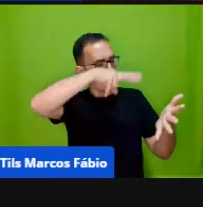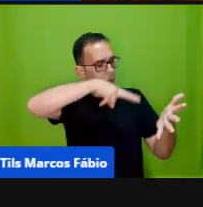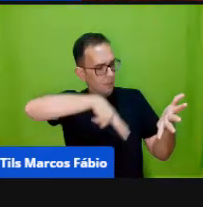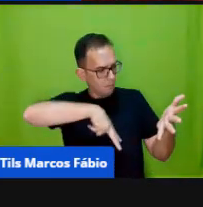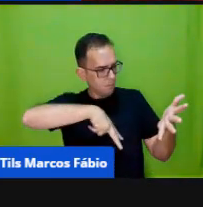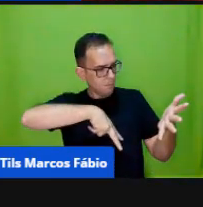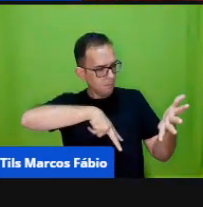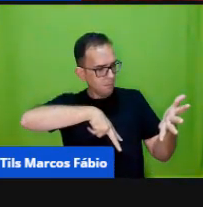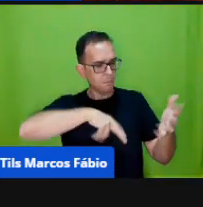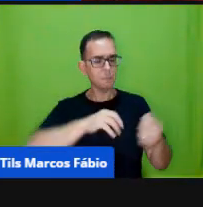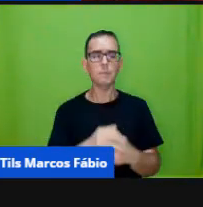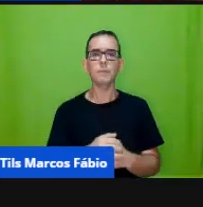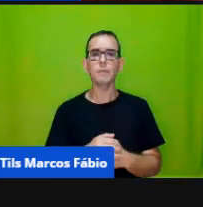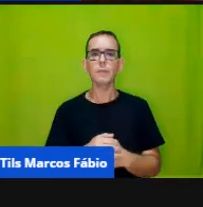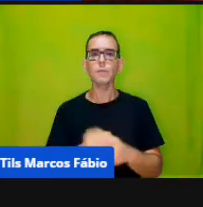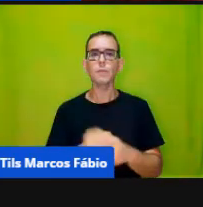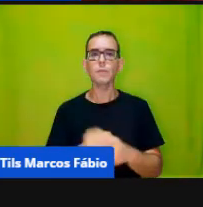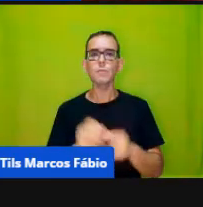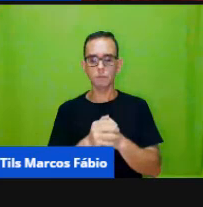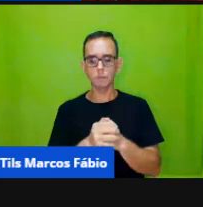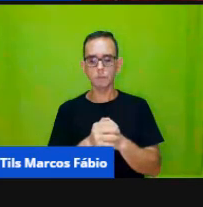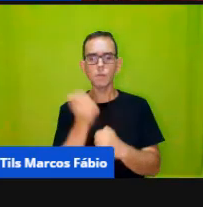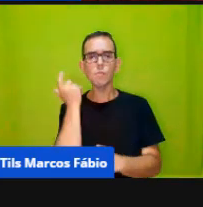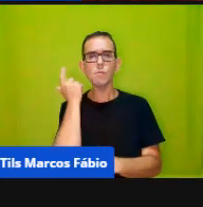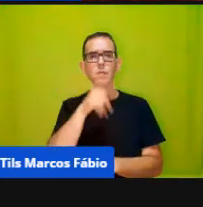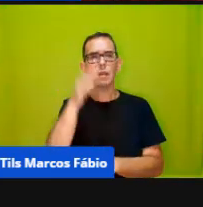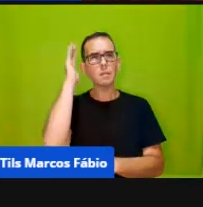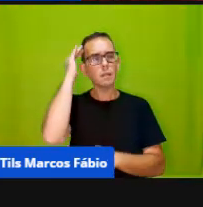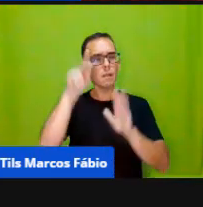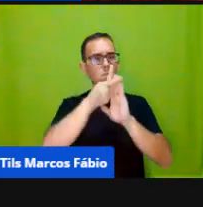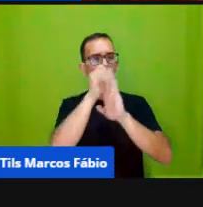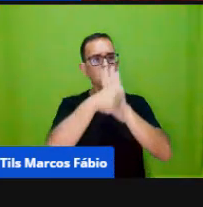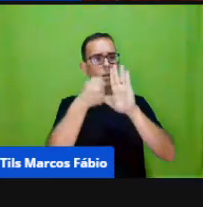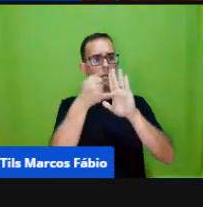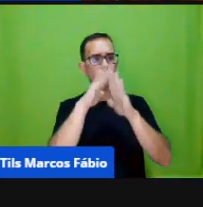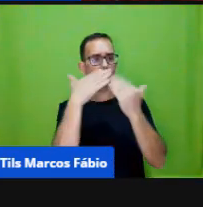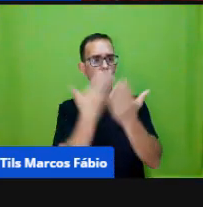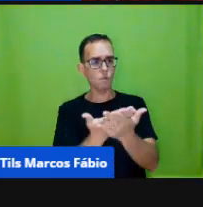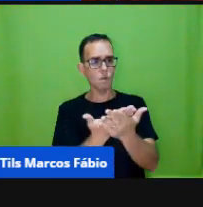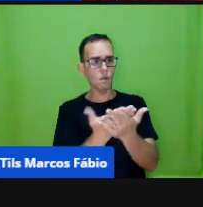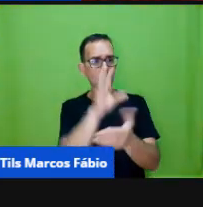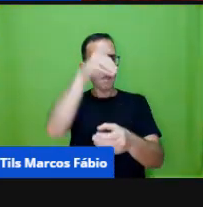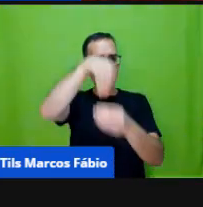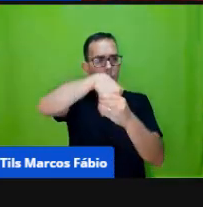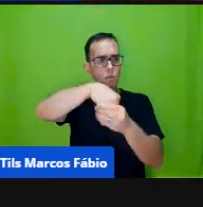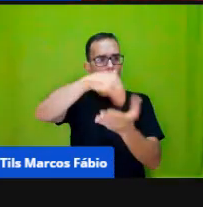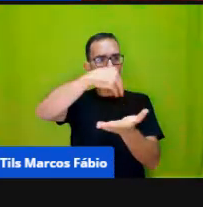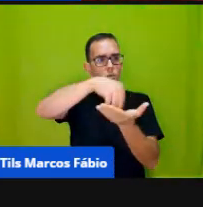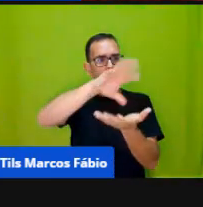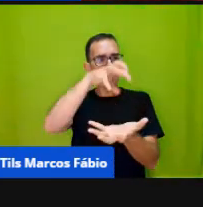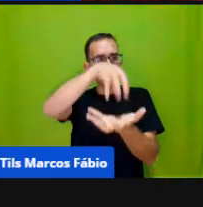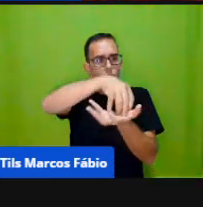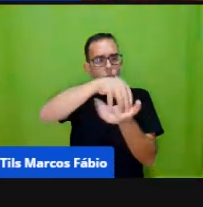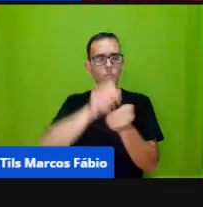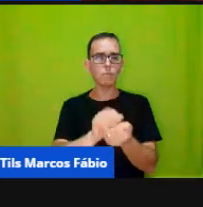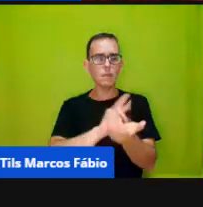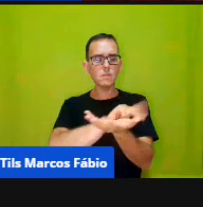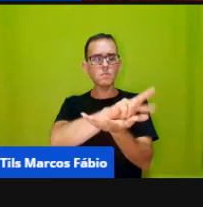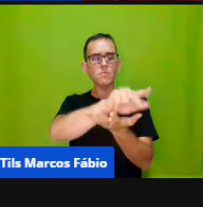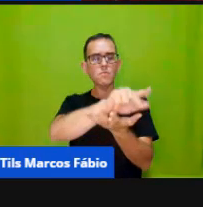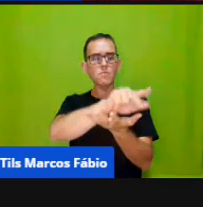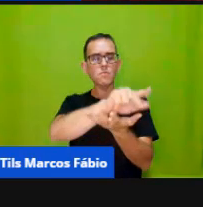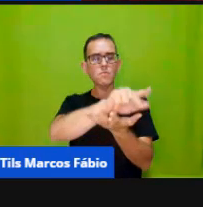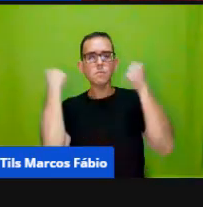Entende-se projeto esporte escolar na REM as diversas modalidades